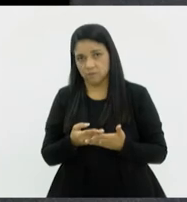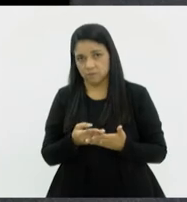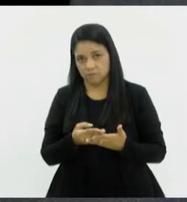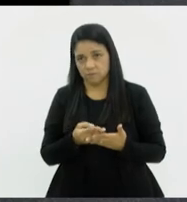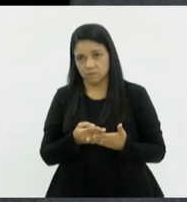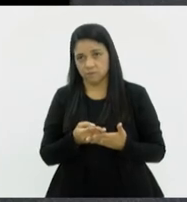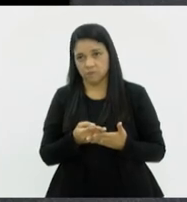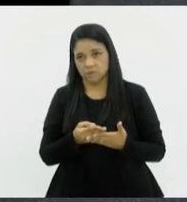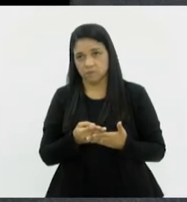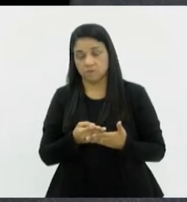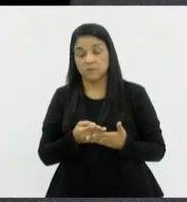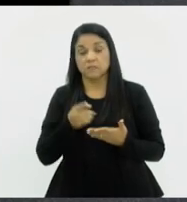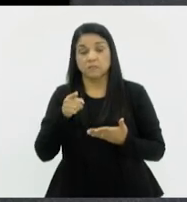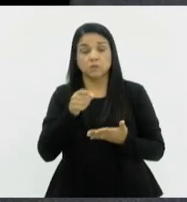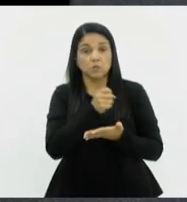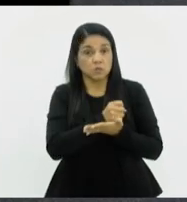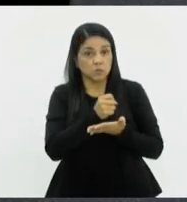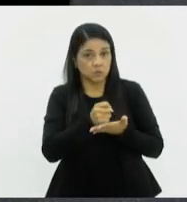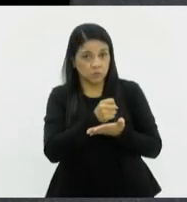Se o contratante,